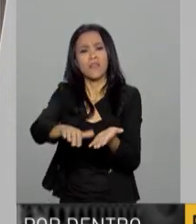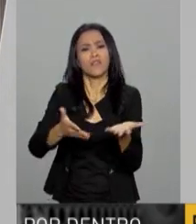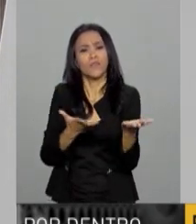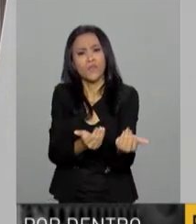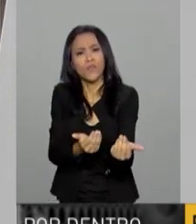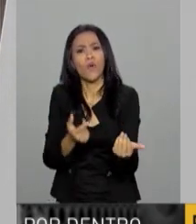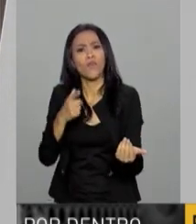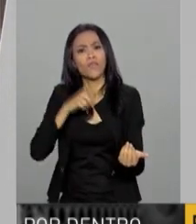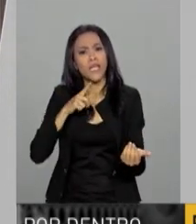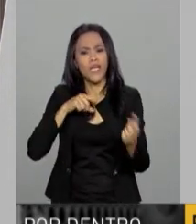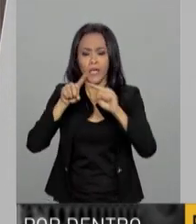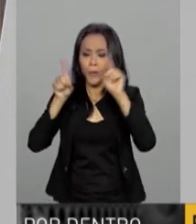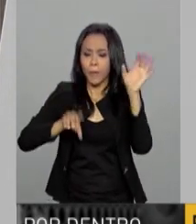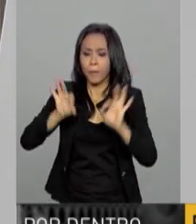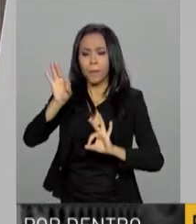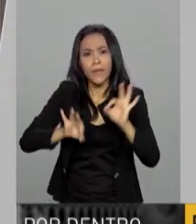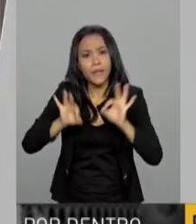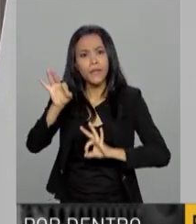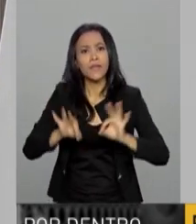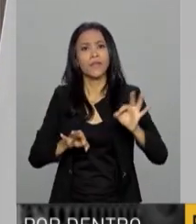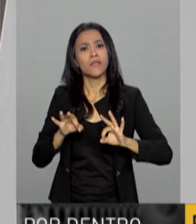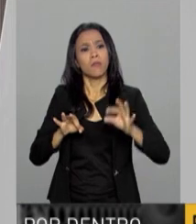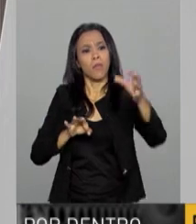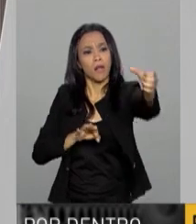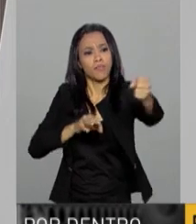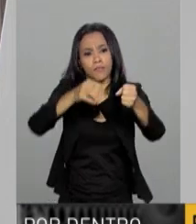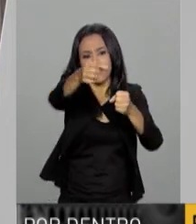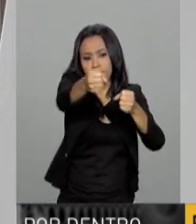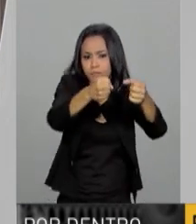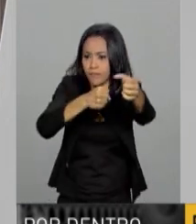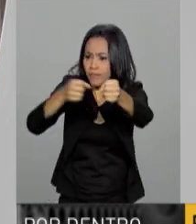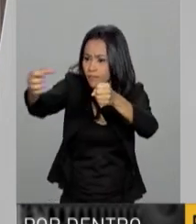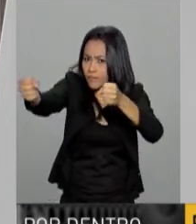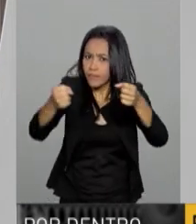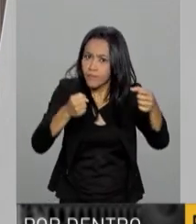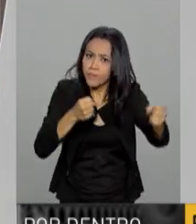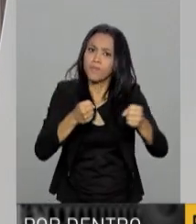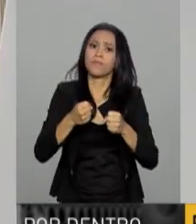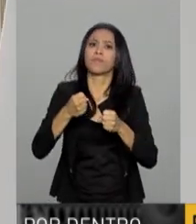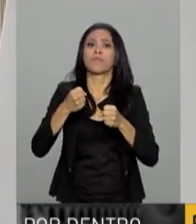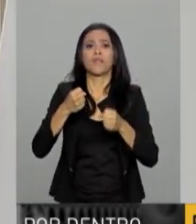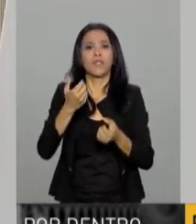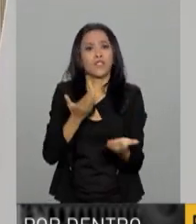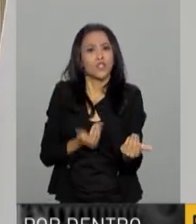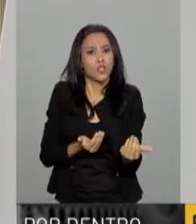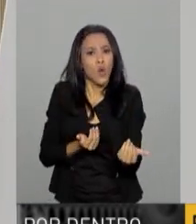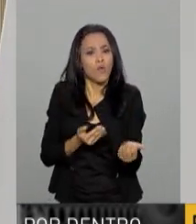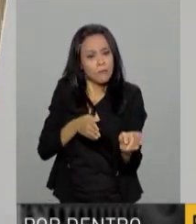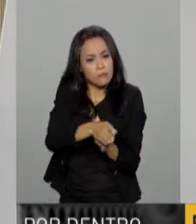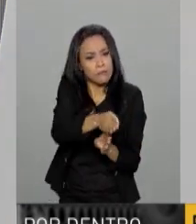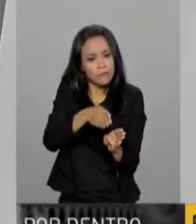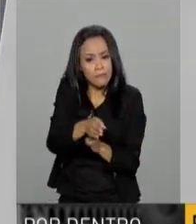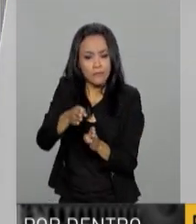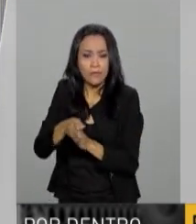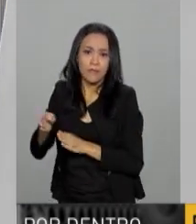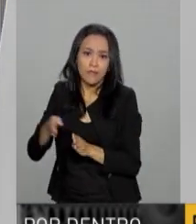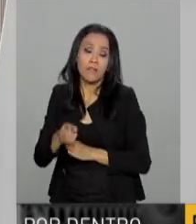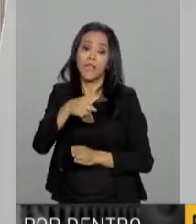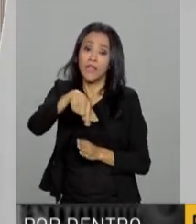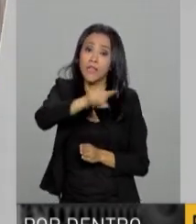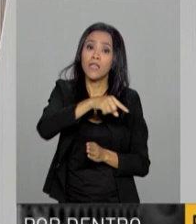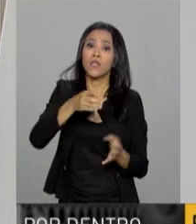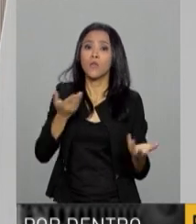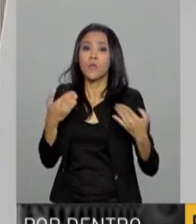plano para buscar esses jovens é e medida disciplinar e promover ações de reinserção na sociedade